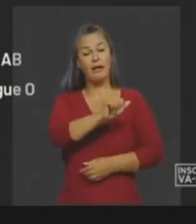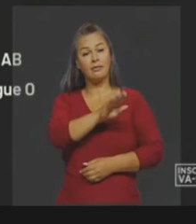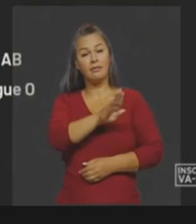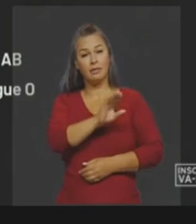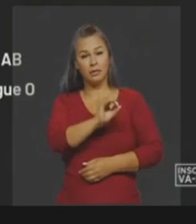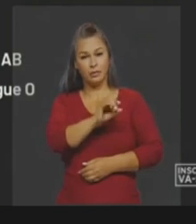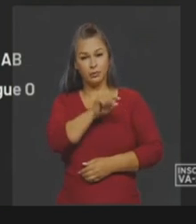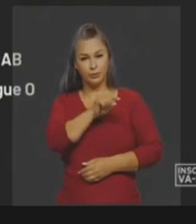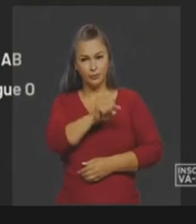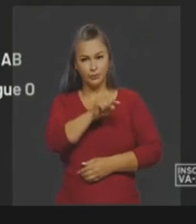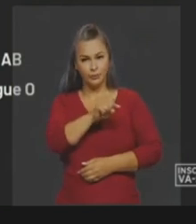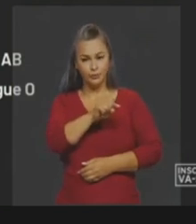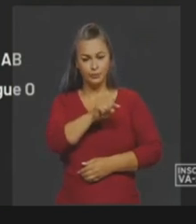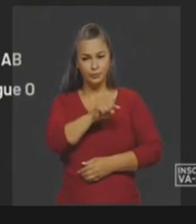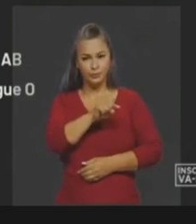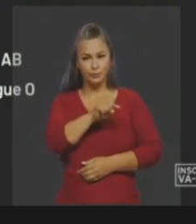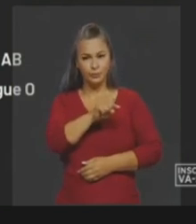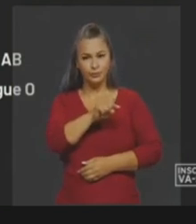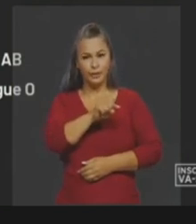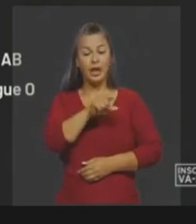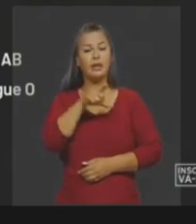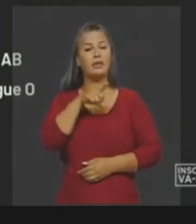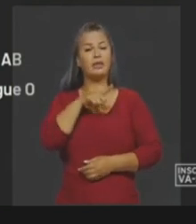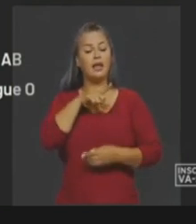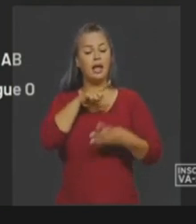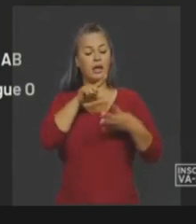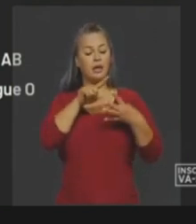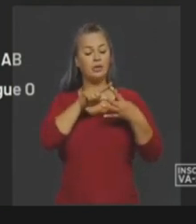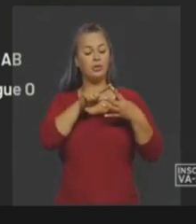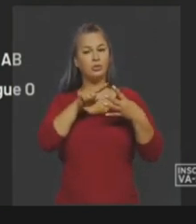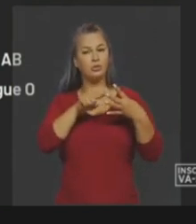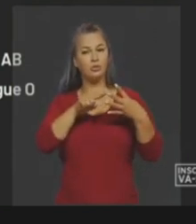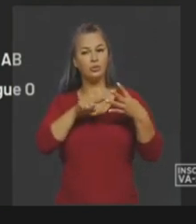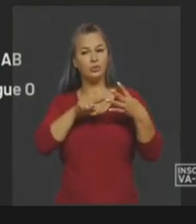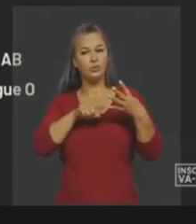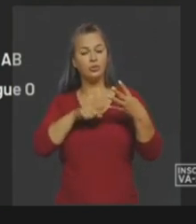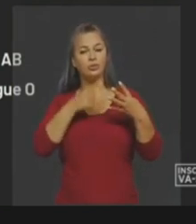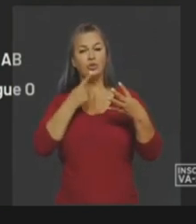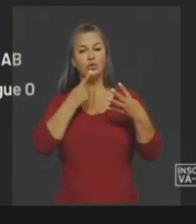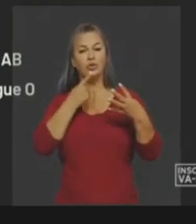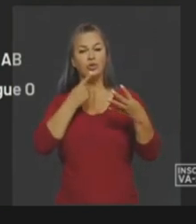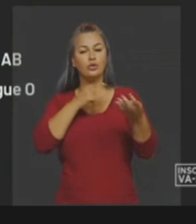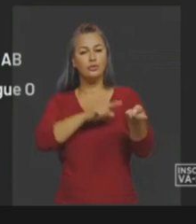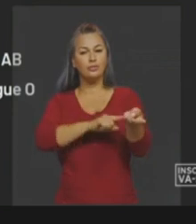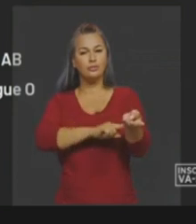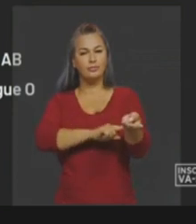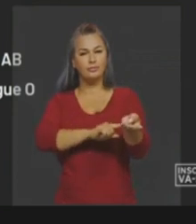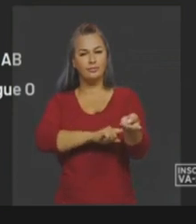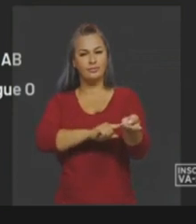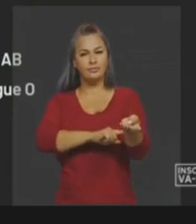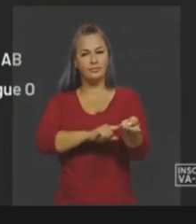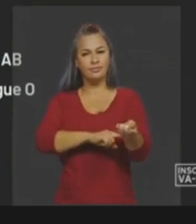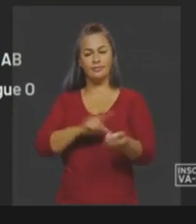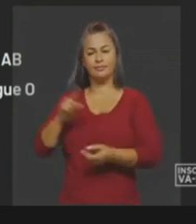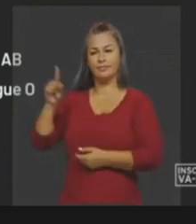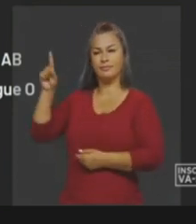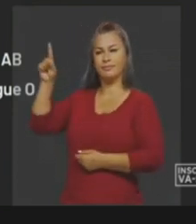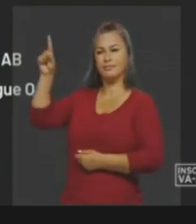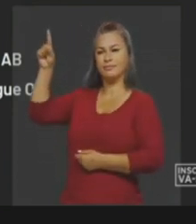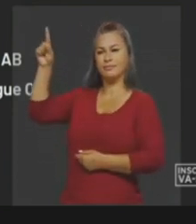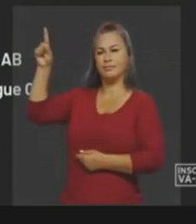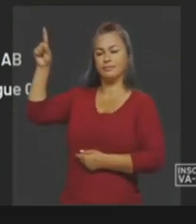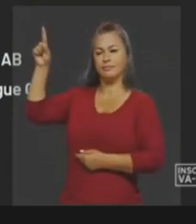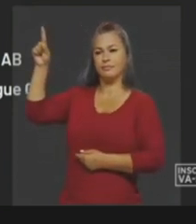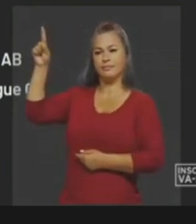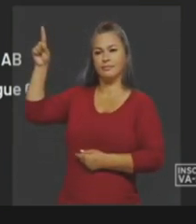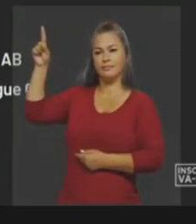Esse sistema ele determina 4 tipos diferentes de sangue, onde hemácias que têm proteína A